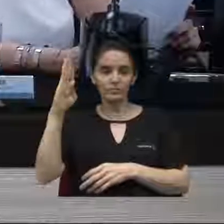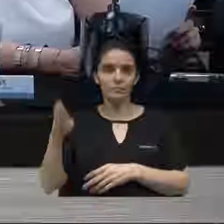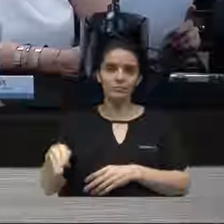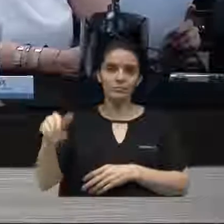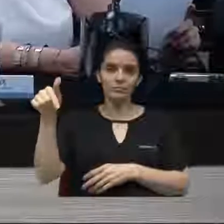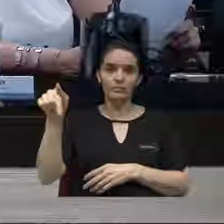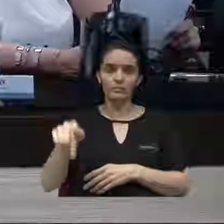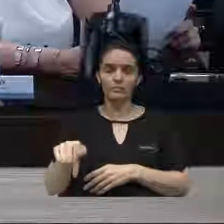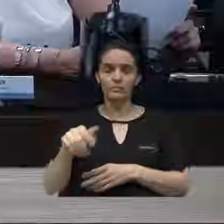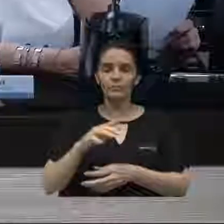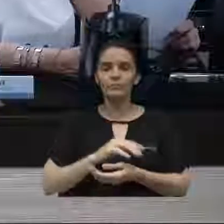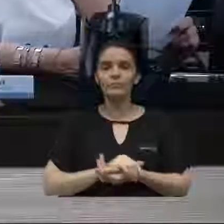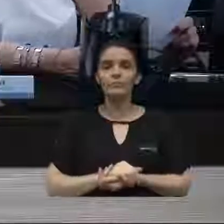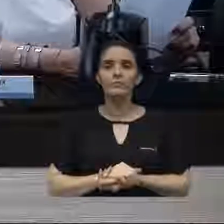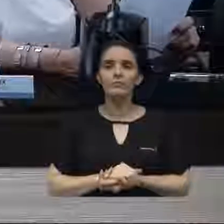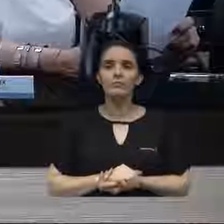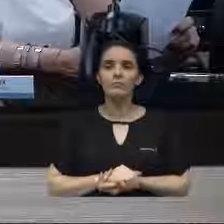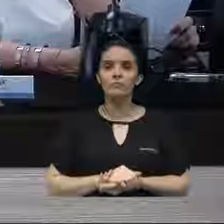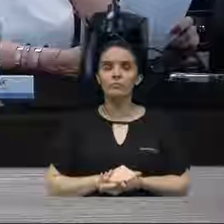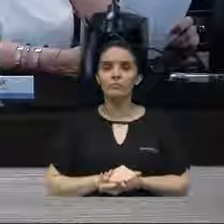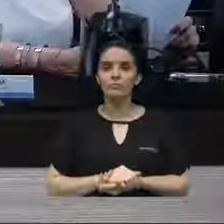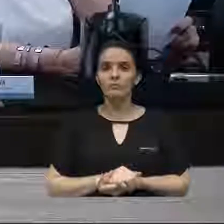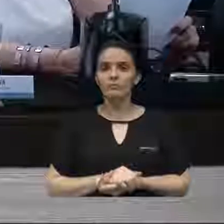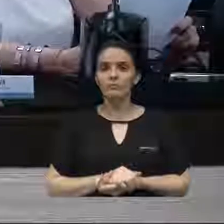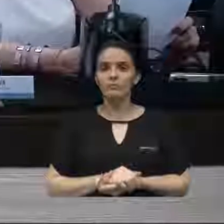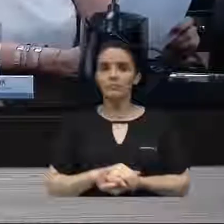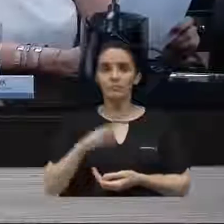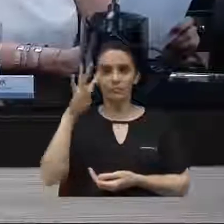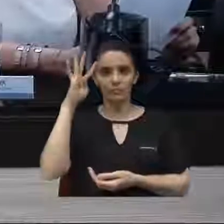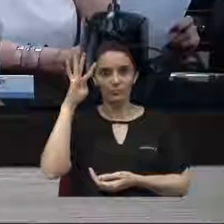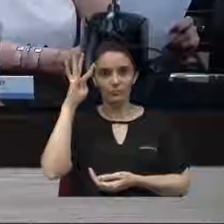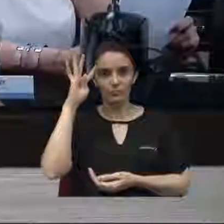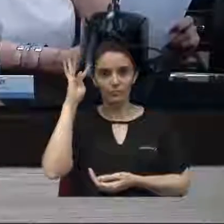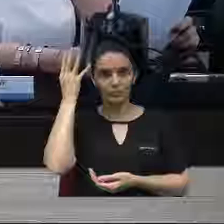700/2017. Senhor Presidente, em atendimento à Resolução